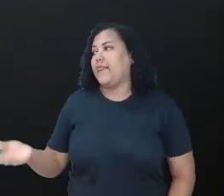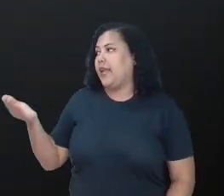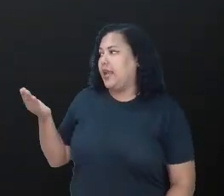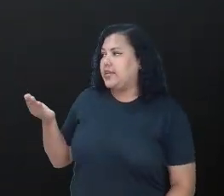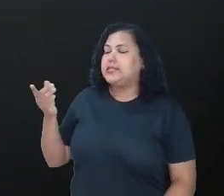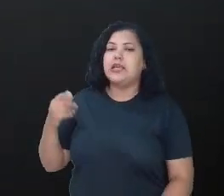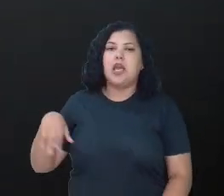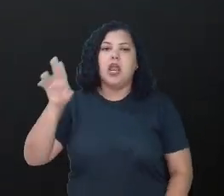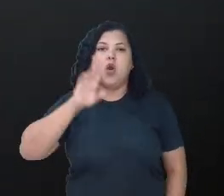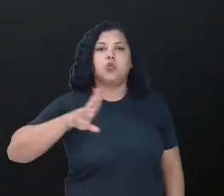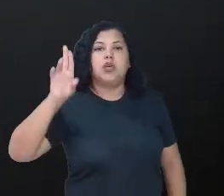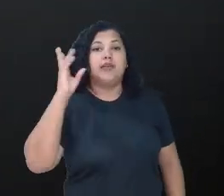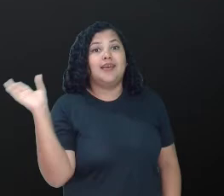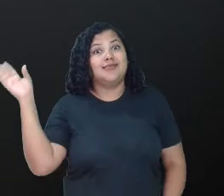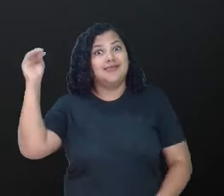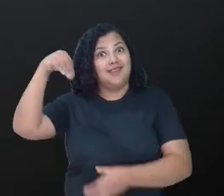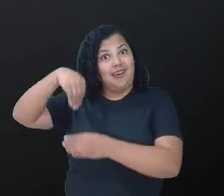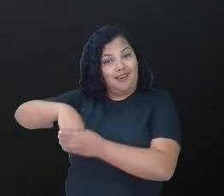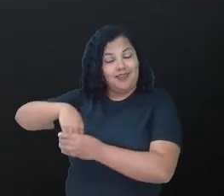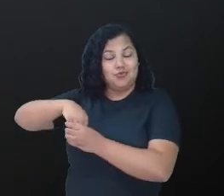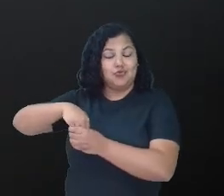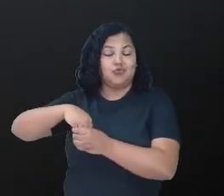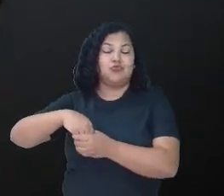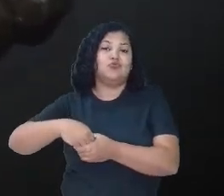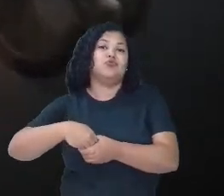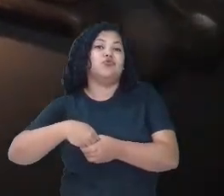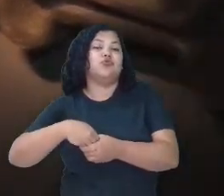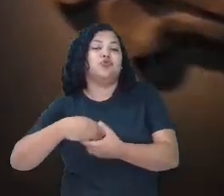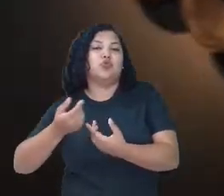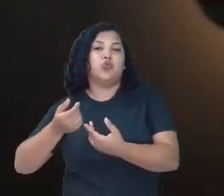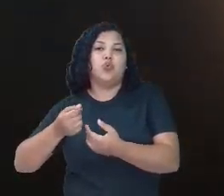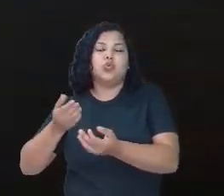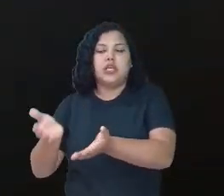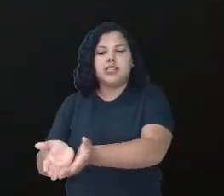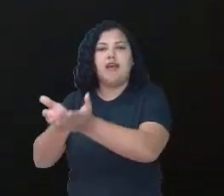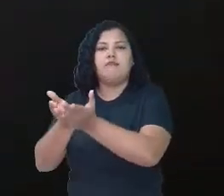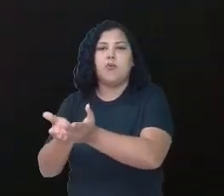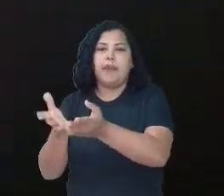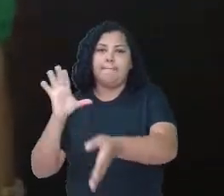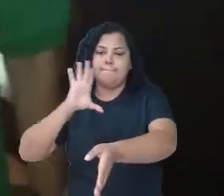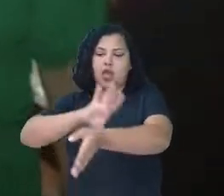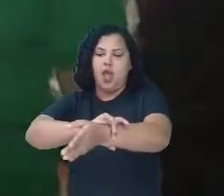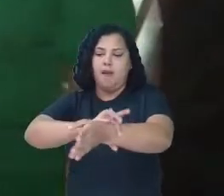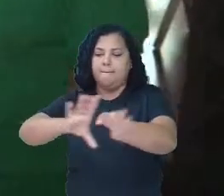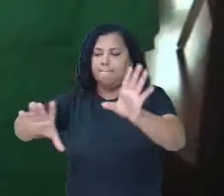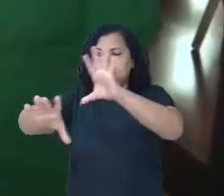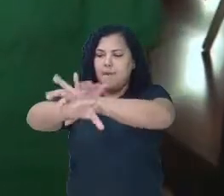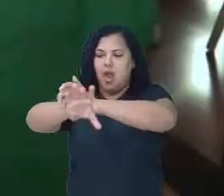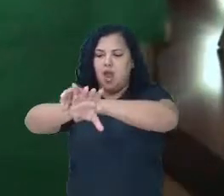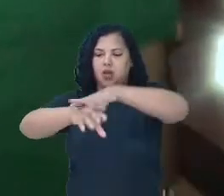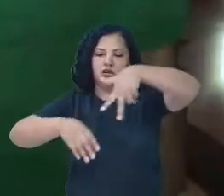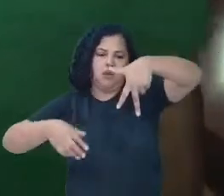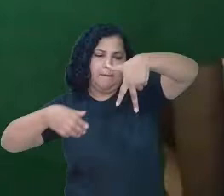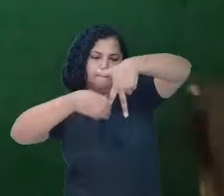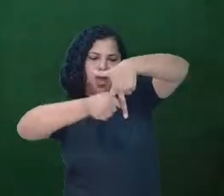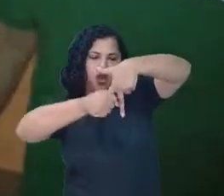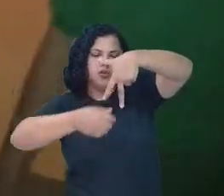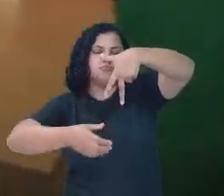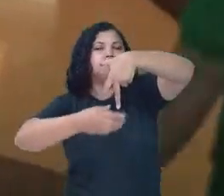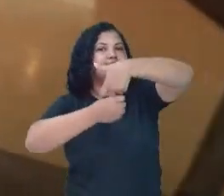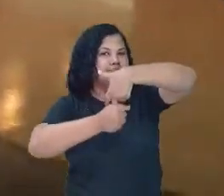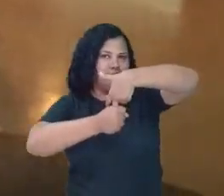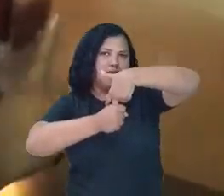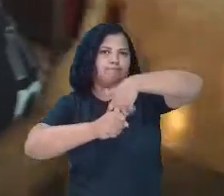utilizada nos porões dos navios para prender os pés e as mãos das pessoas escravizadas que estavam sendo transportadas.